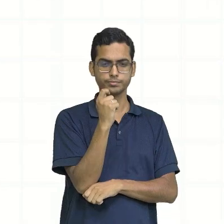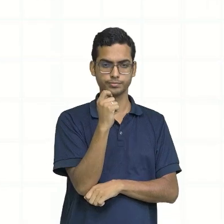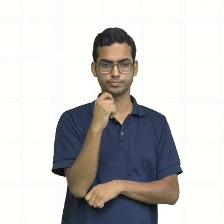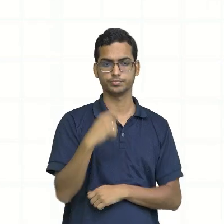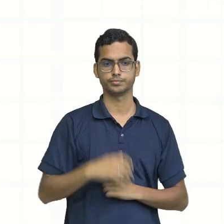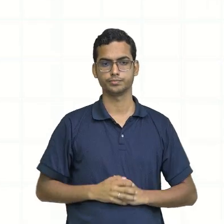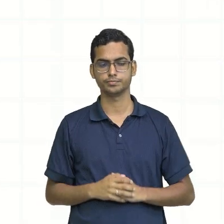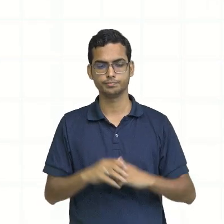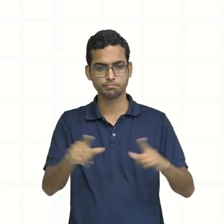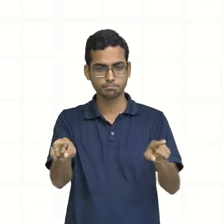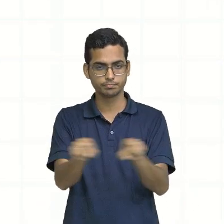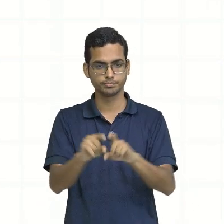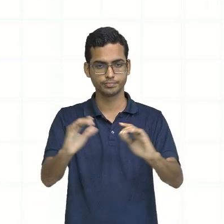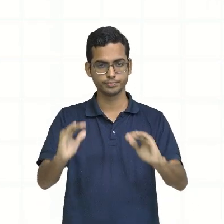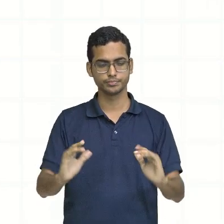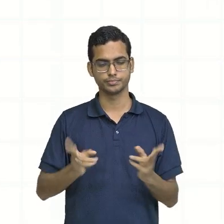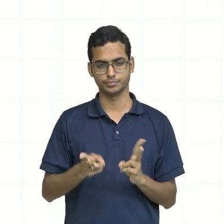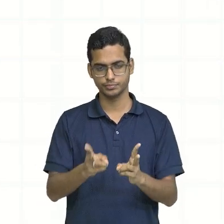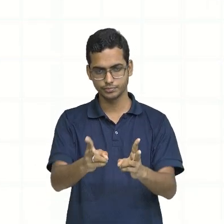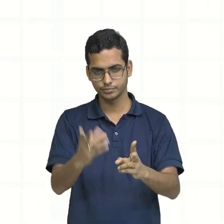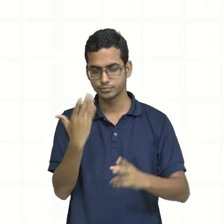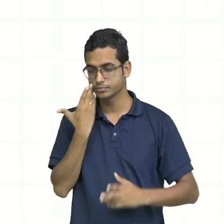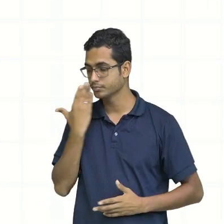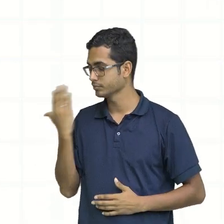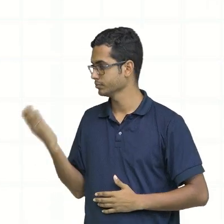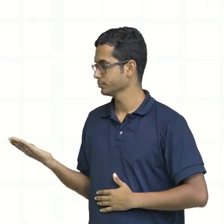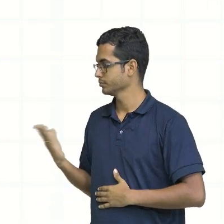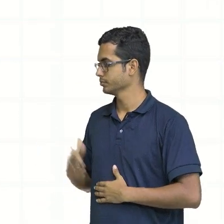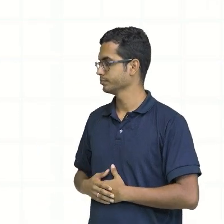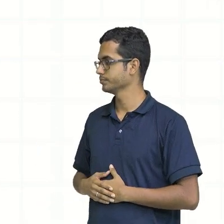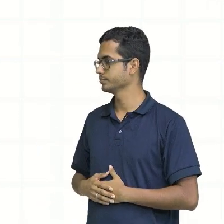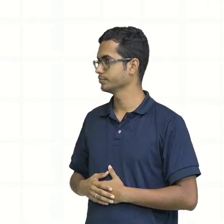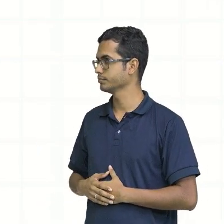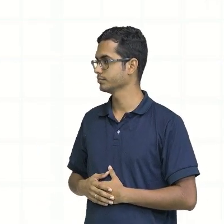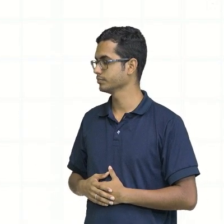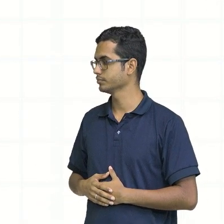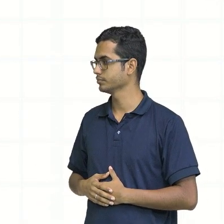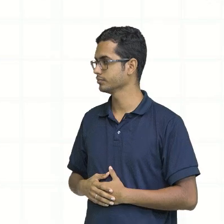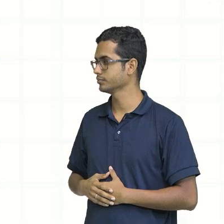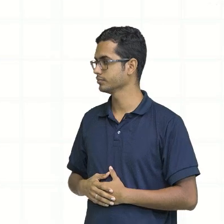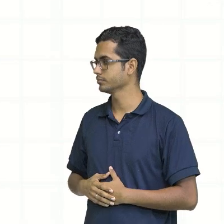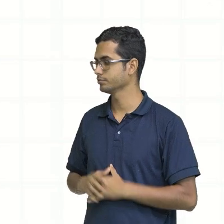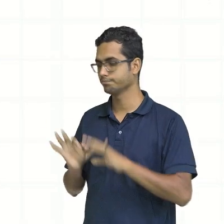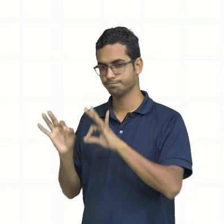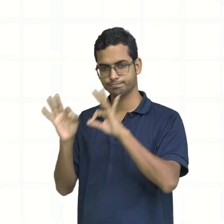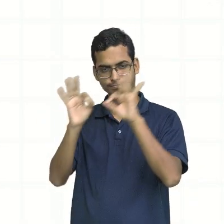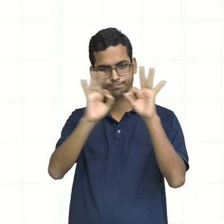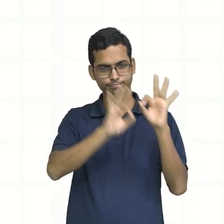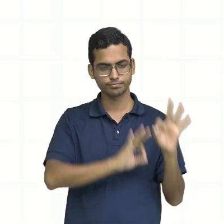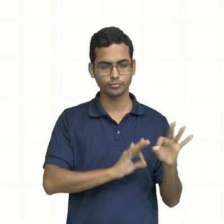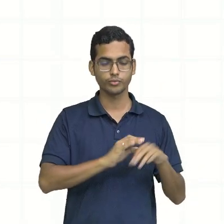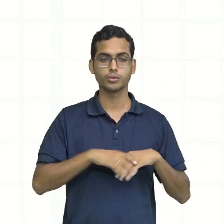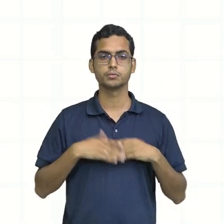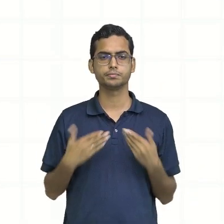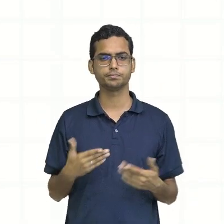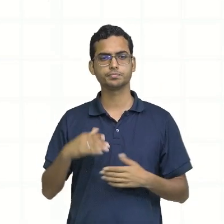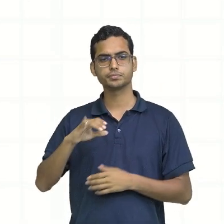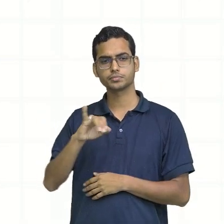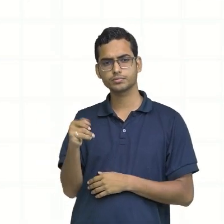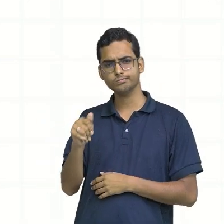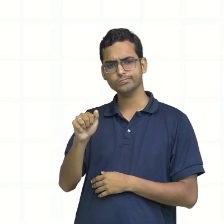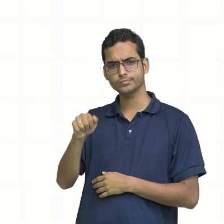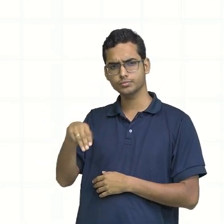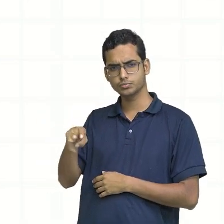with friends one Saturday when a shark attacked him. Então, James Grant estava pescando com seus amigos